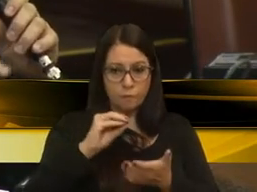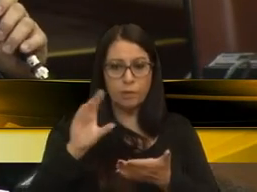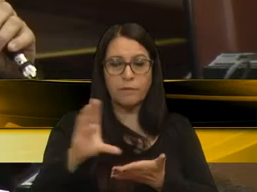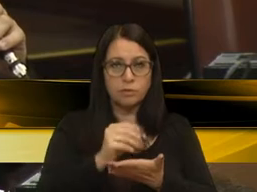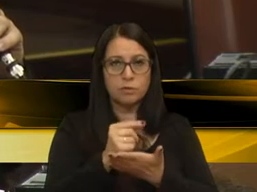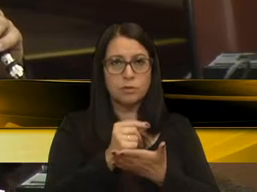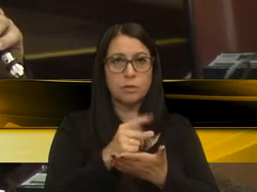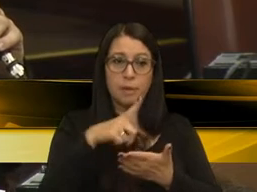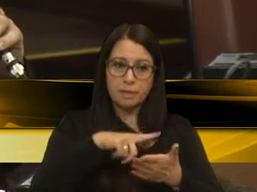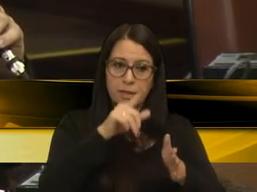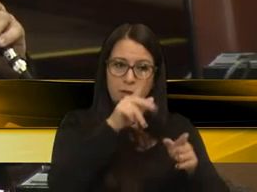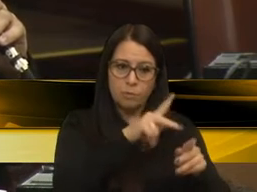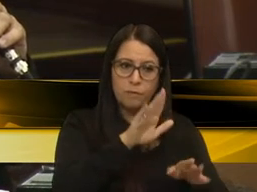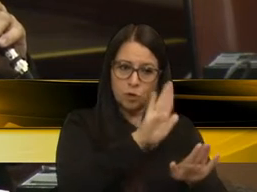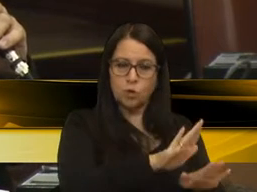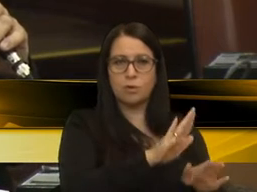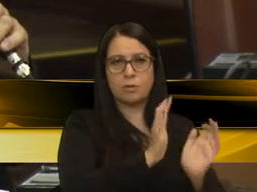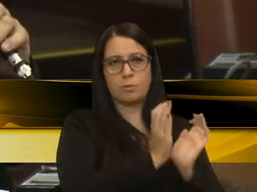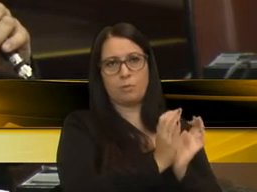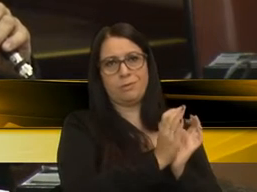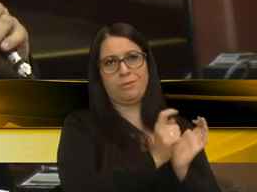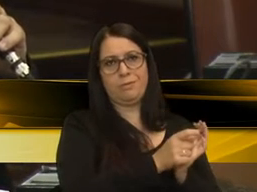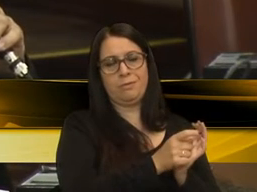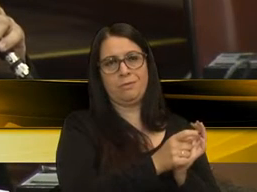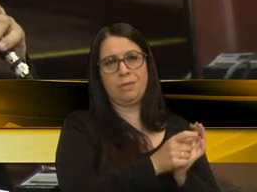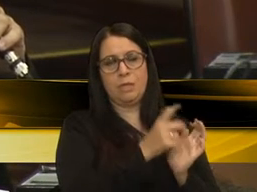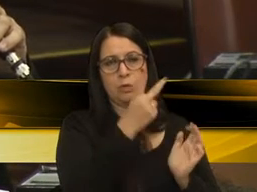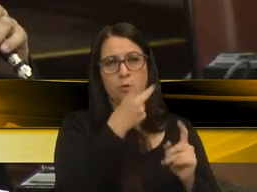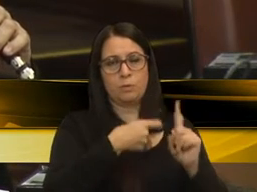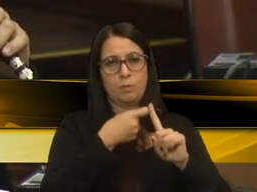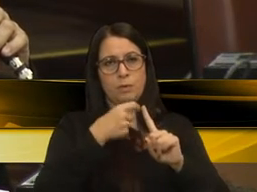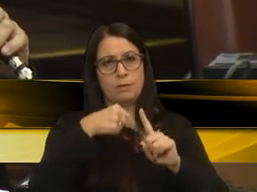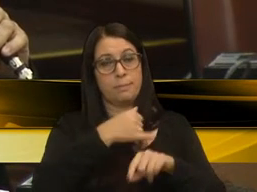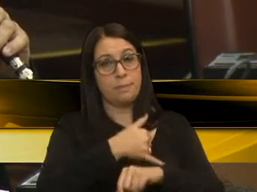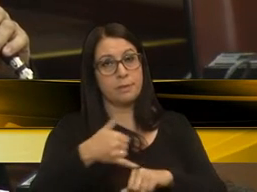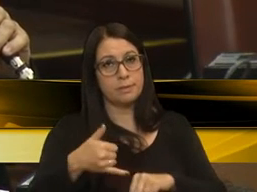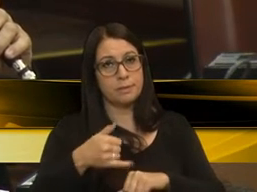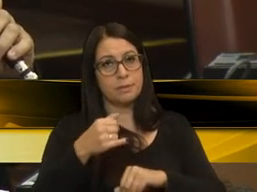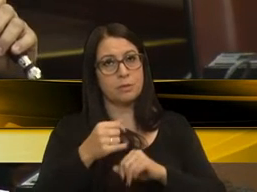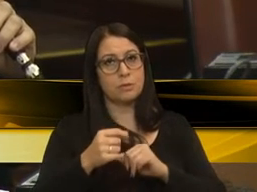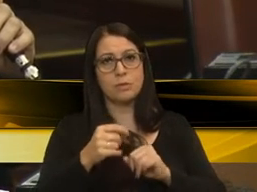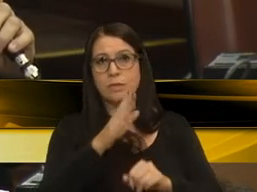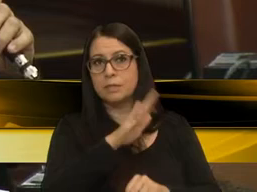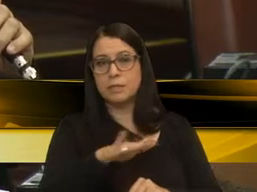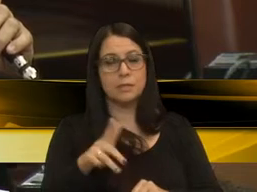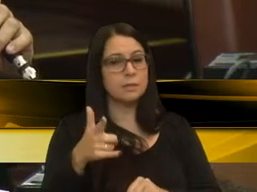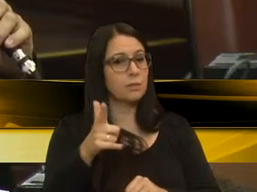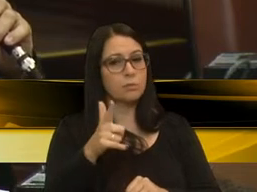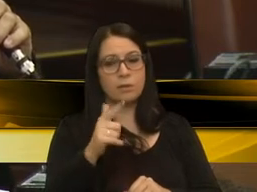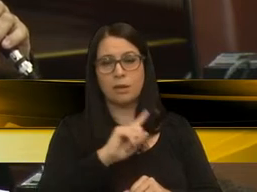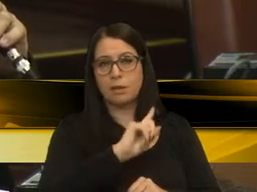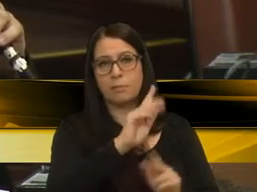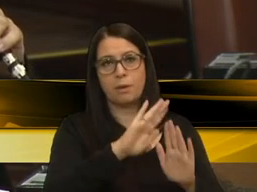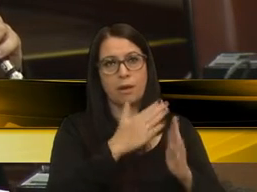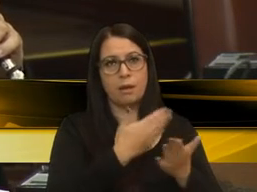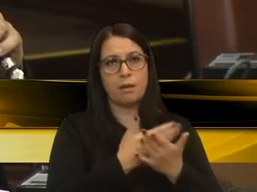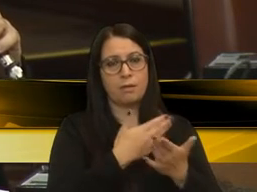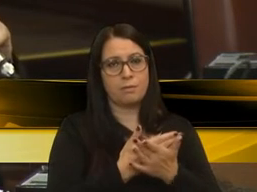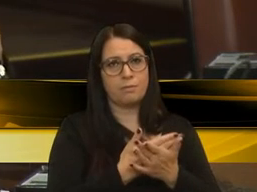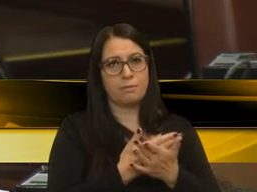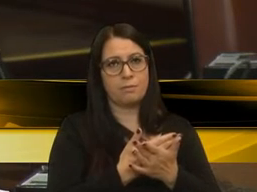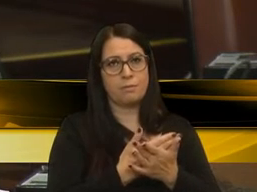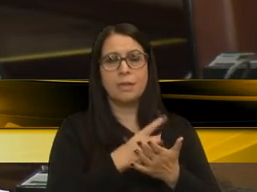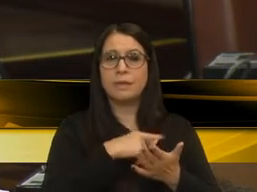garantir aqueles professores na PAI. Só que, enquanto isso, 2 meses já se passaram do ano letivo e essas crianças estão sem ir para a aula. E volta a dizer, sem ir para a